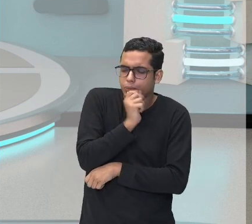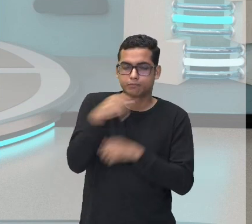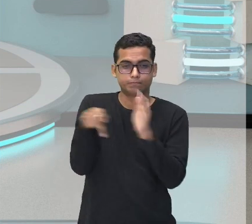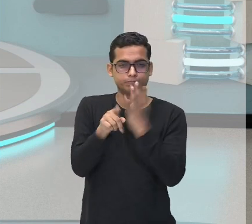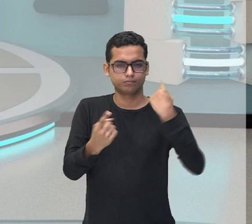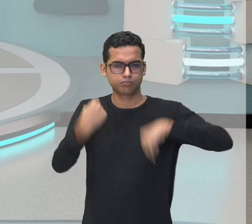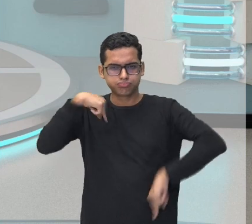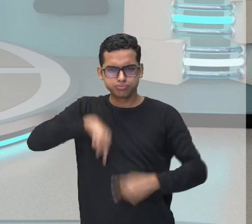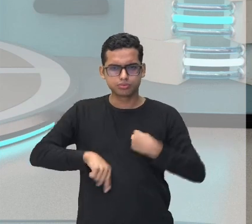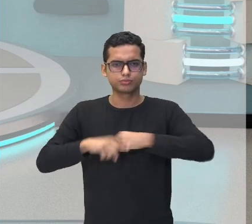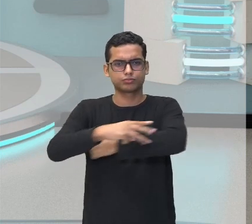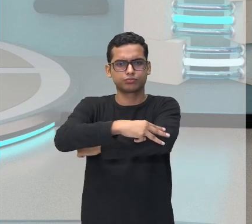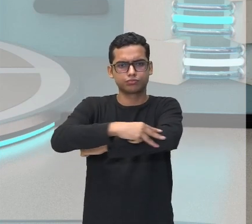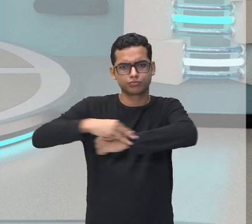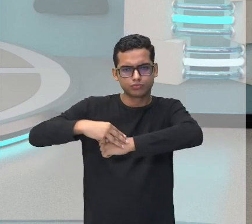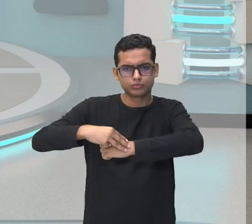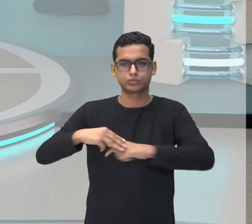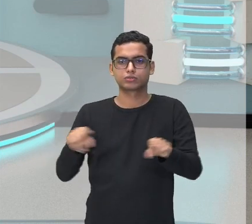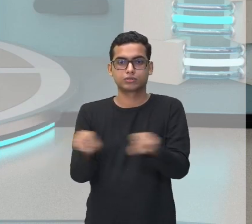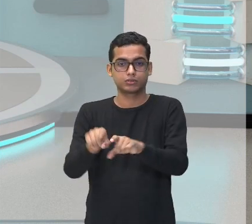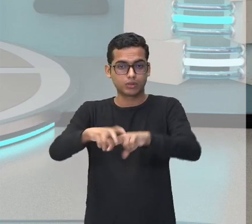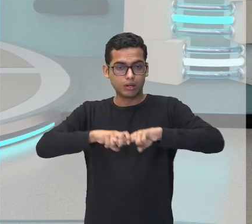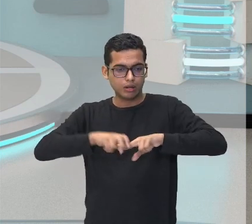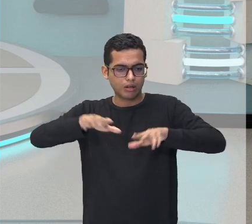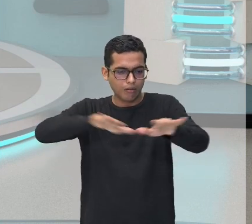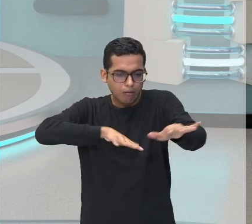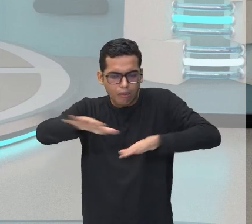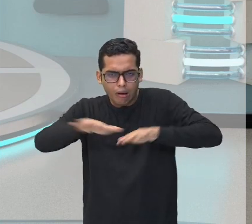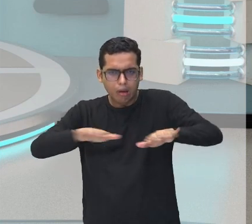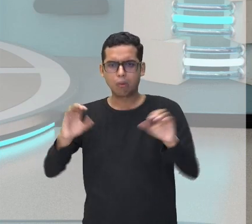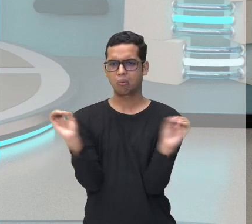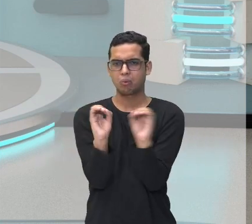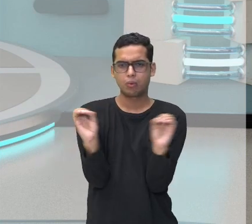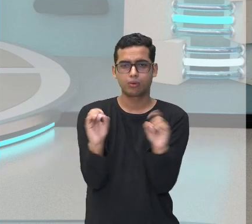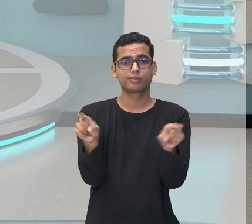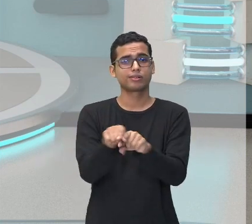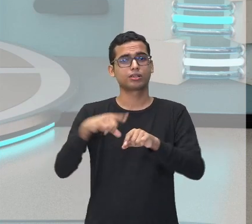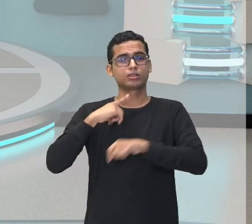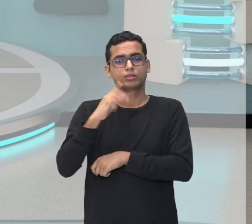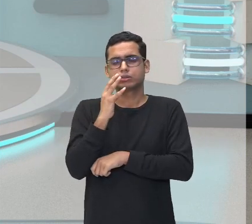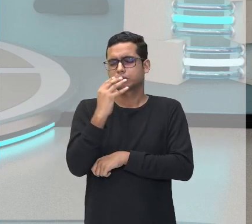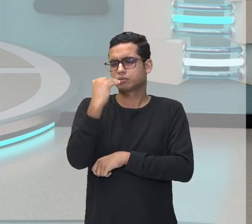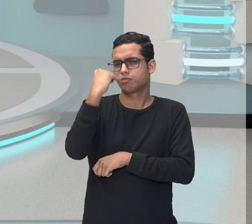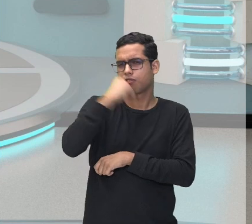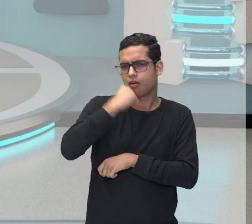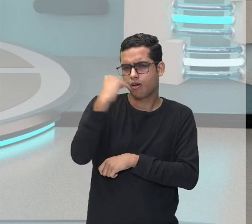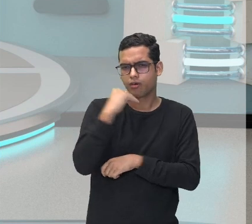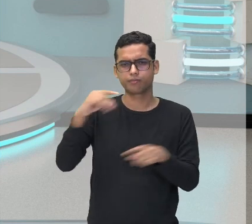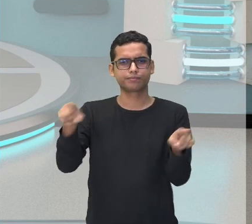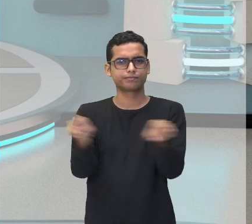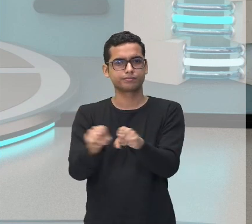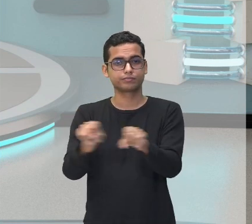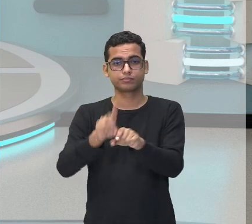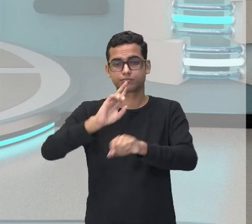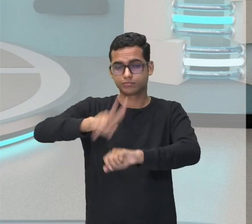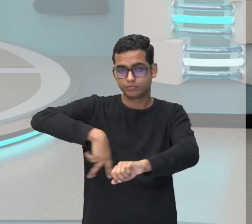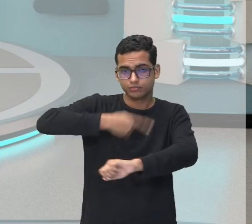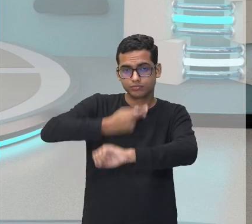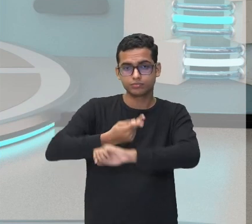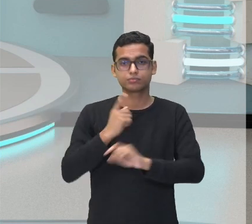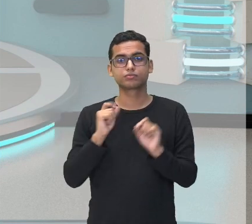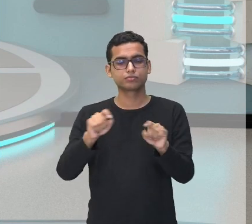Os músculos, por não estarem sendo estimulados, trabalhados, eles tendem a ficar mais fracos, o que acaba ocasionando